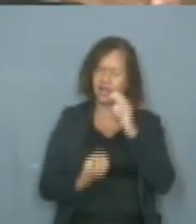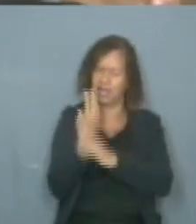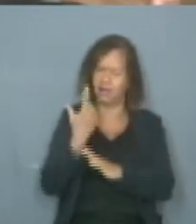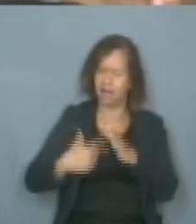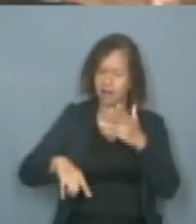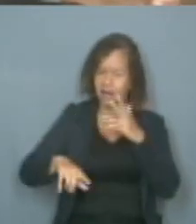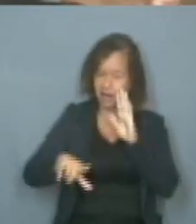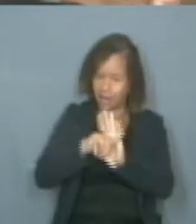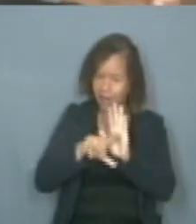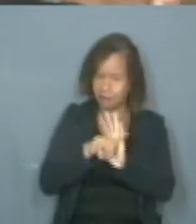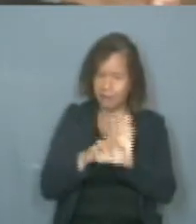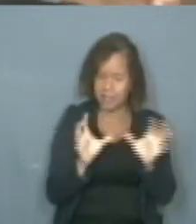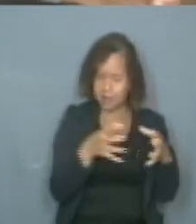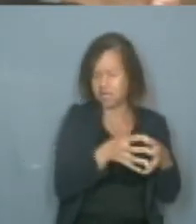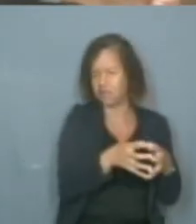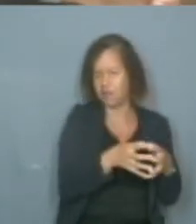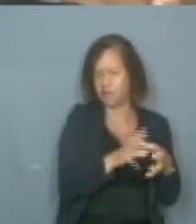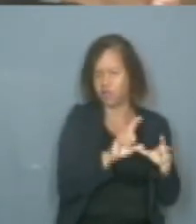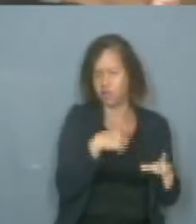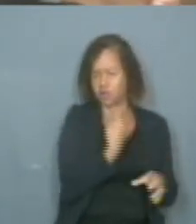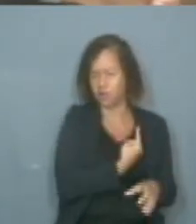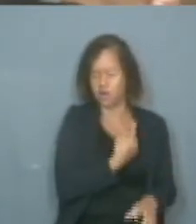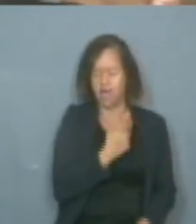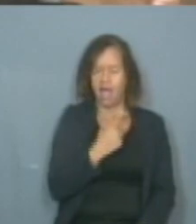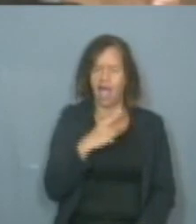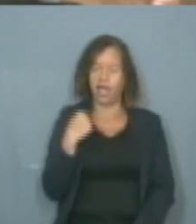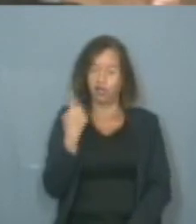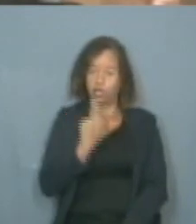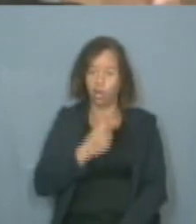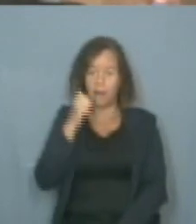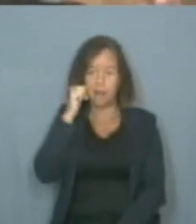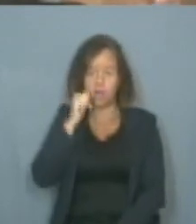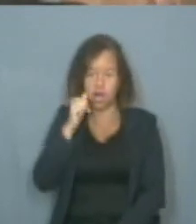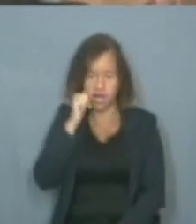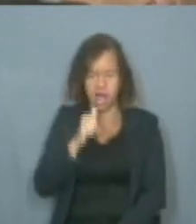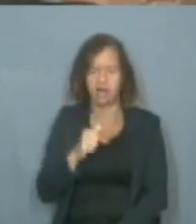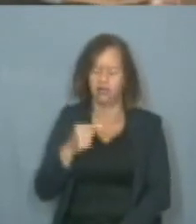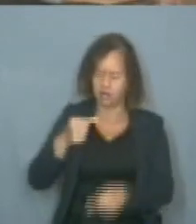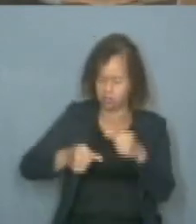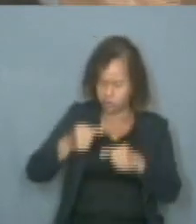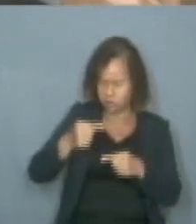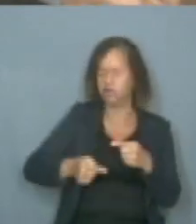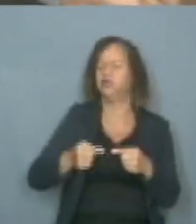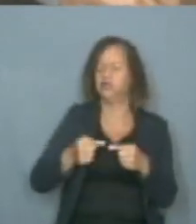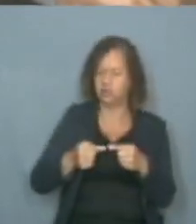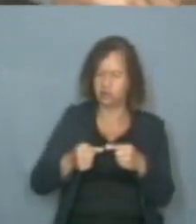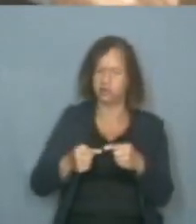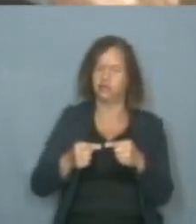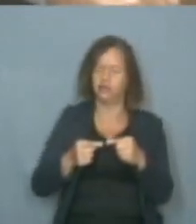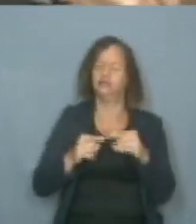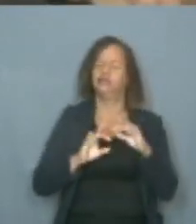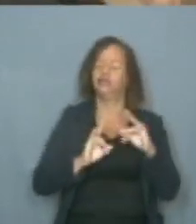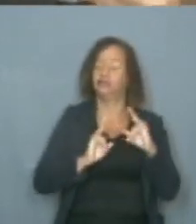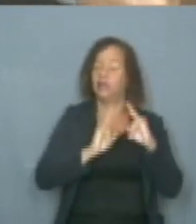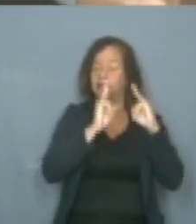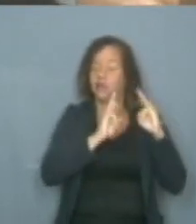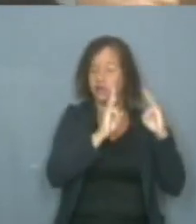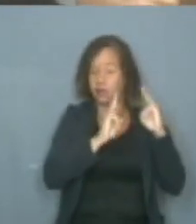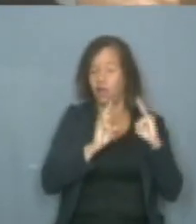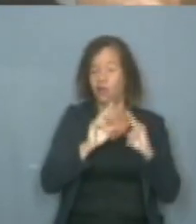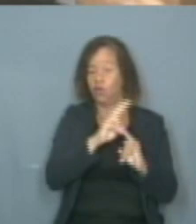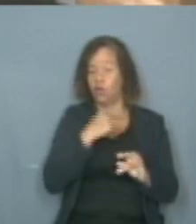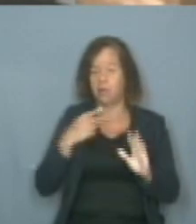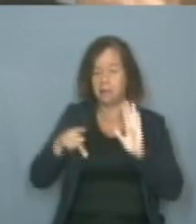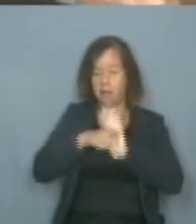legislação especificando grupos, e aí nós, mulheres, né, que temos essa política instituída dos habitacionais em nossos nomes, podemos,